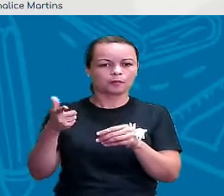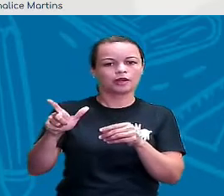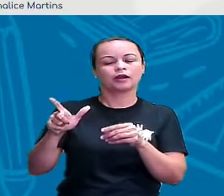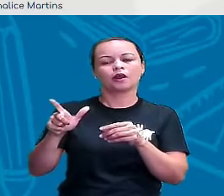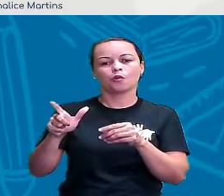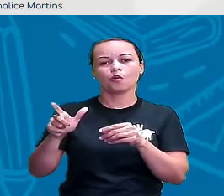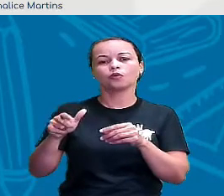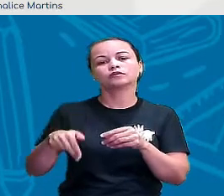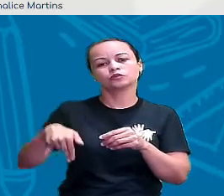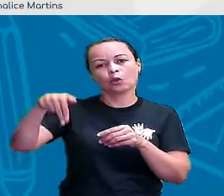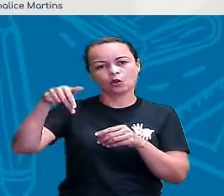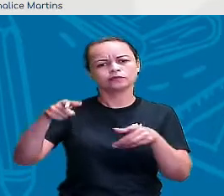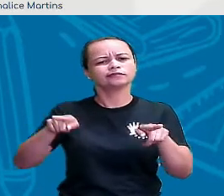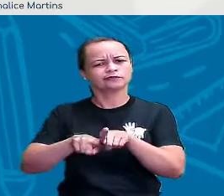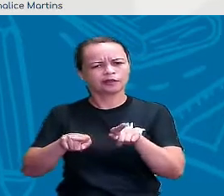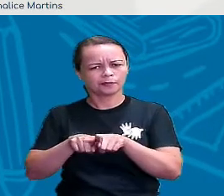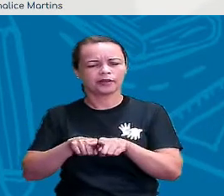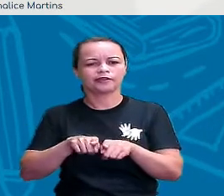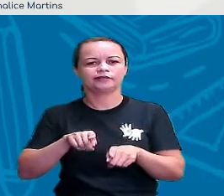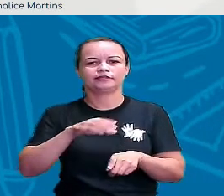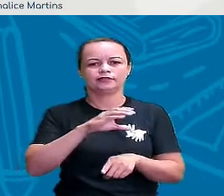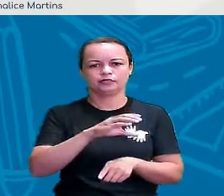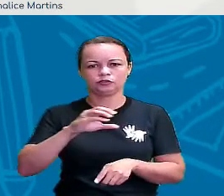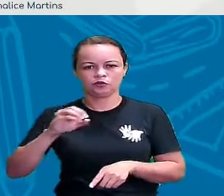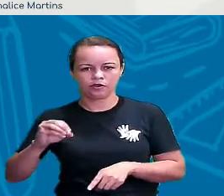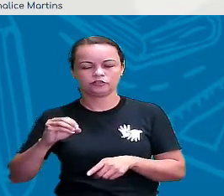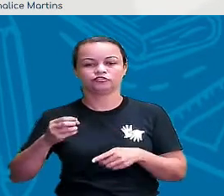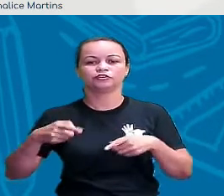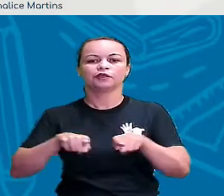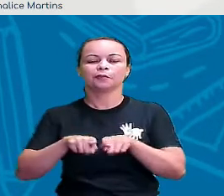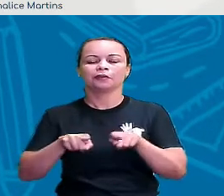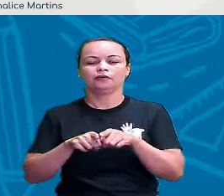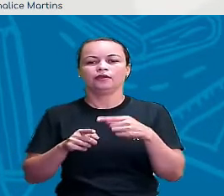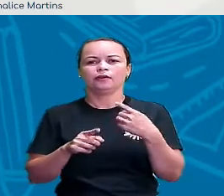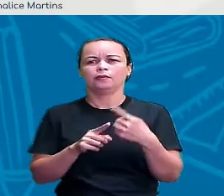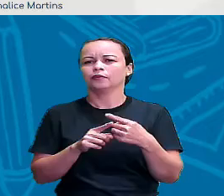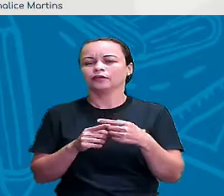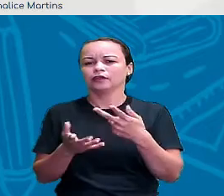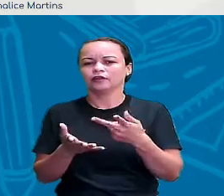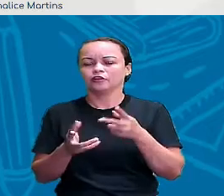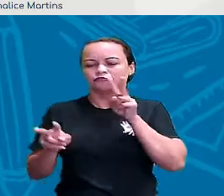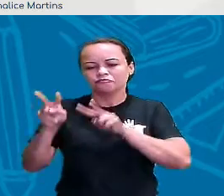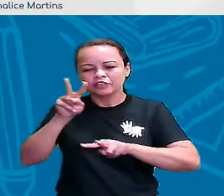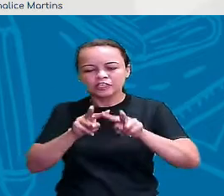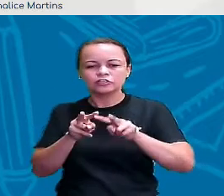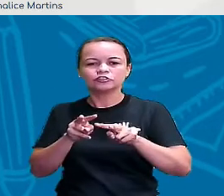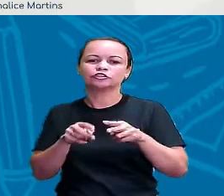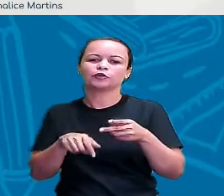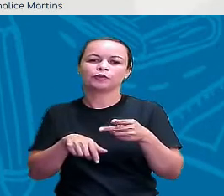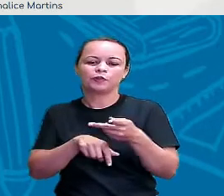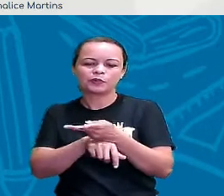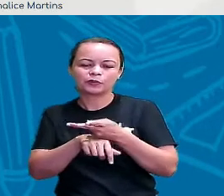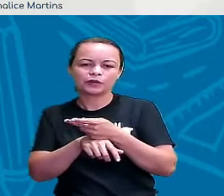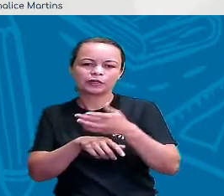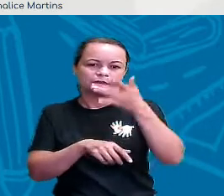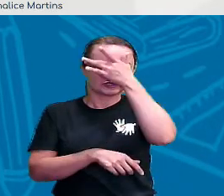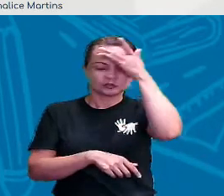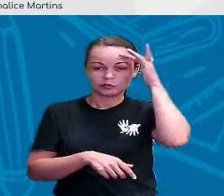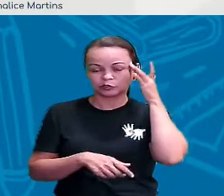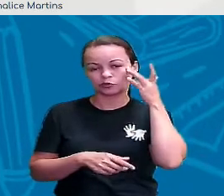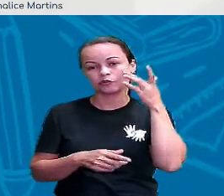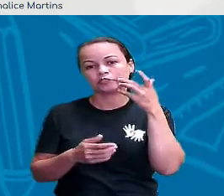região Norte e Centro-Oeste. Passaram a ser vistas e buscadas por pessoas